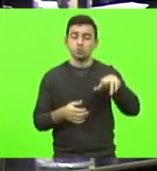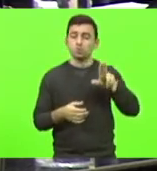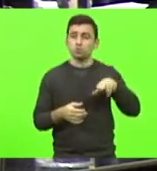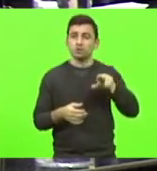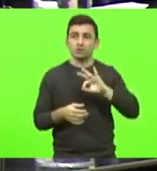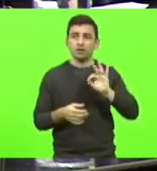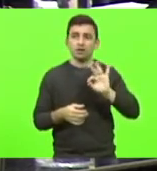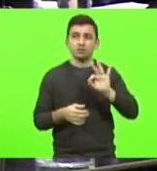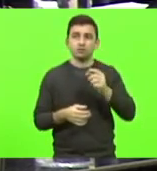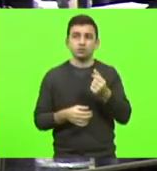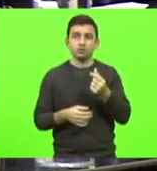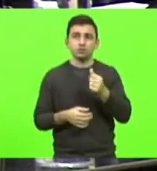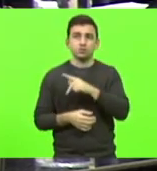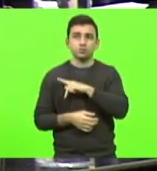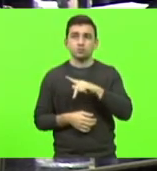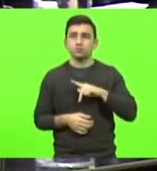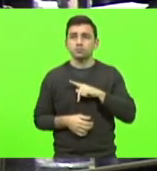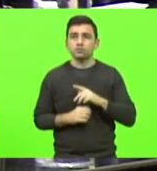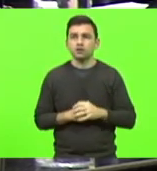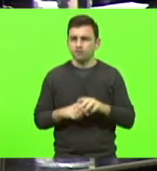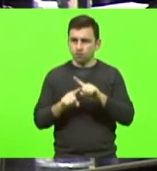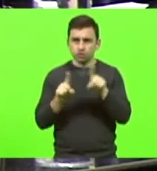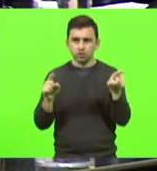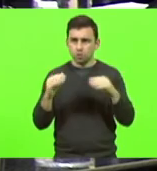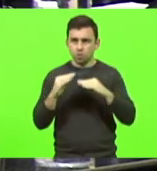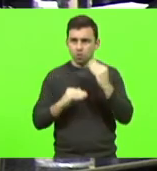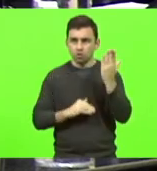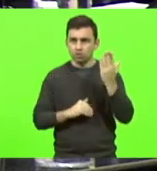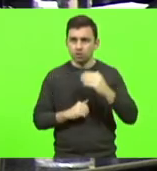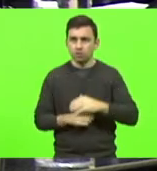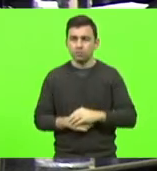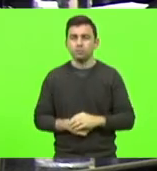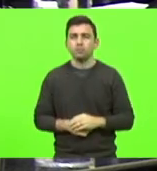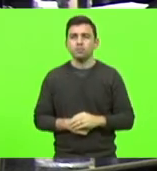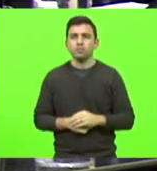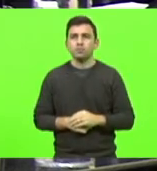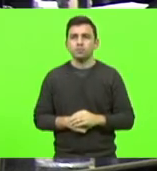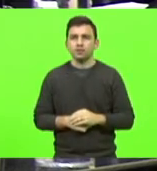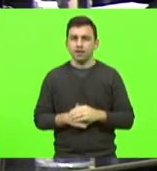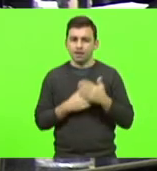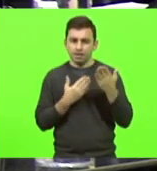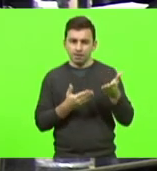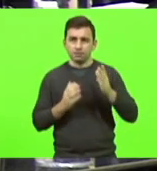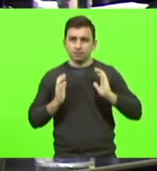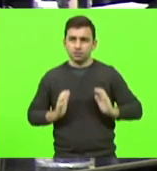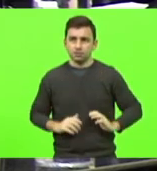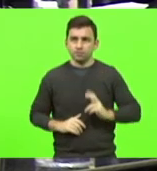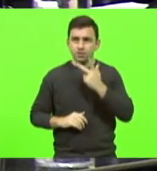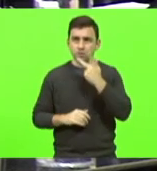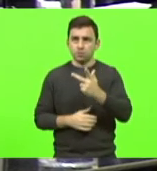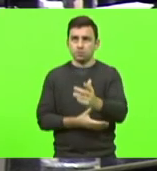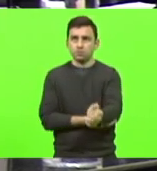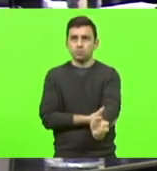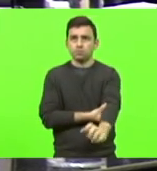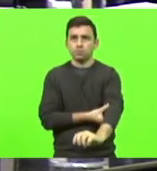do Povo vocês não concordam com essa manifestação desse cidadão comum